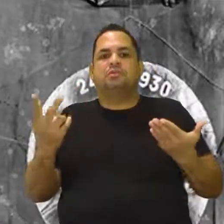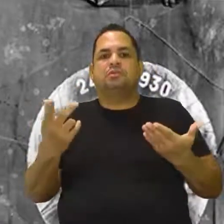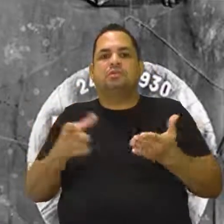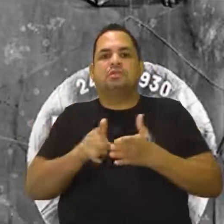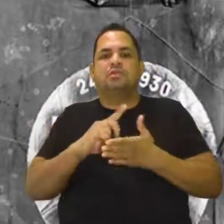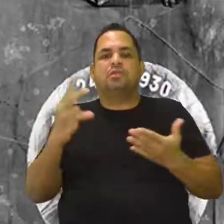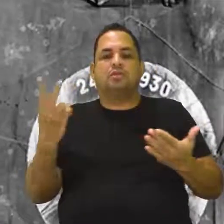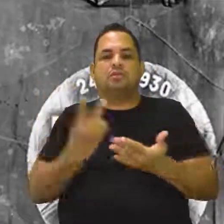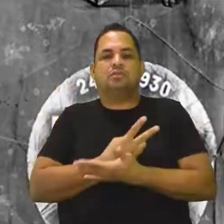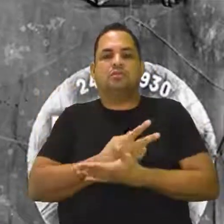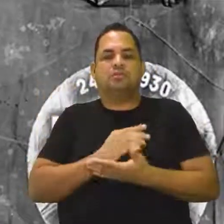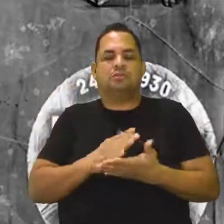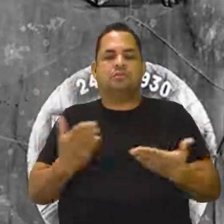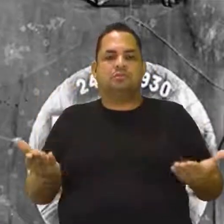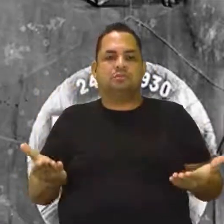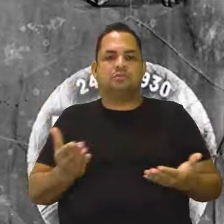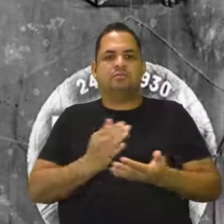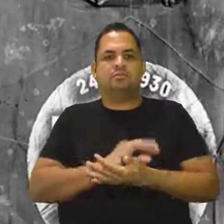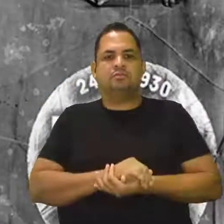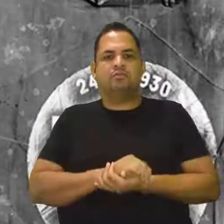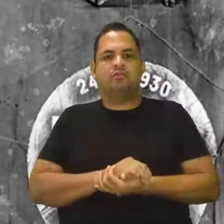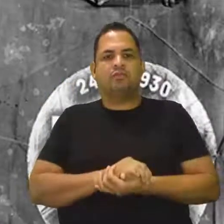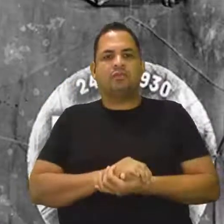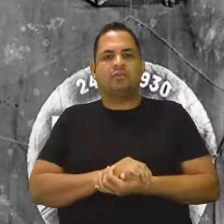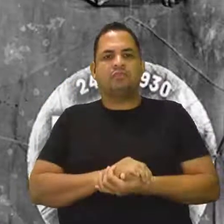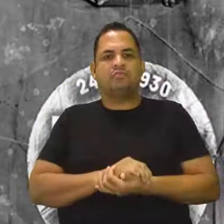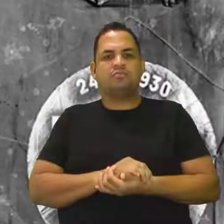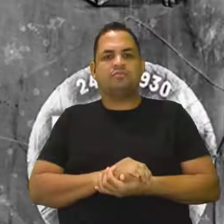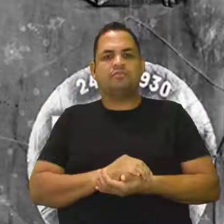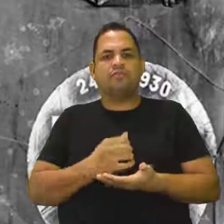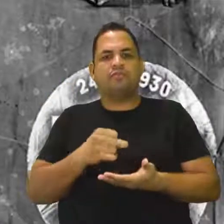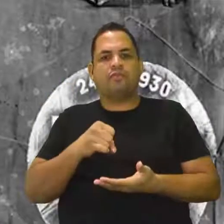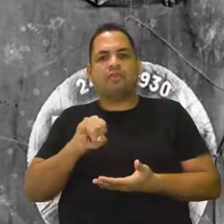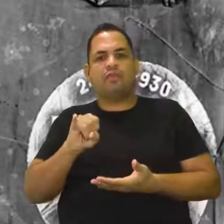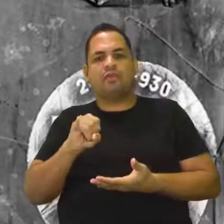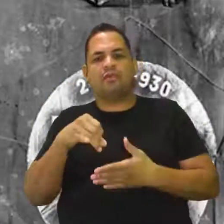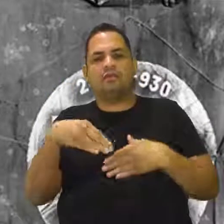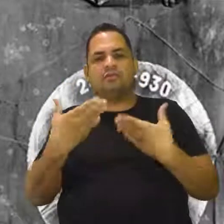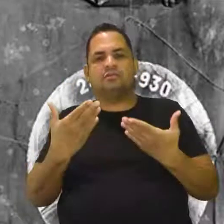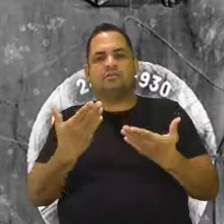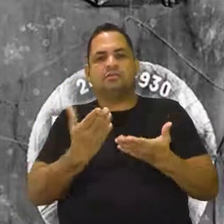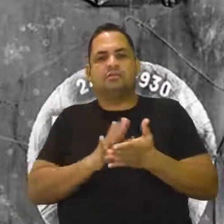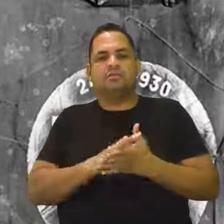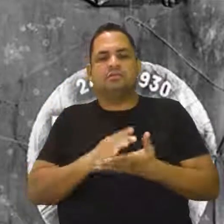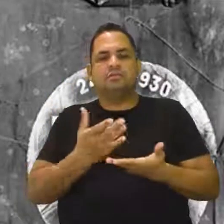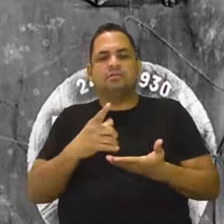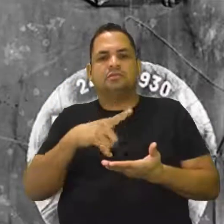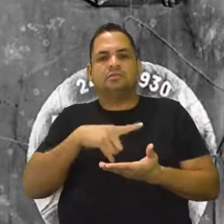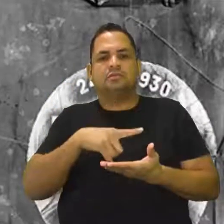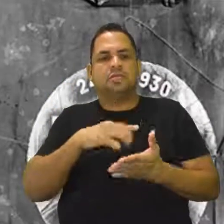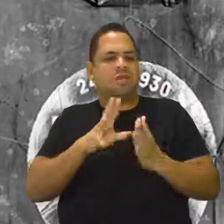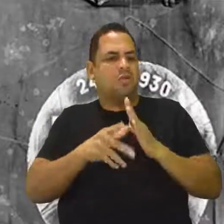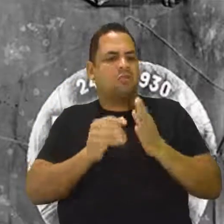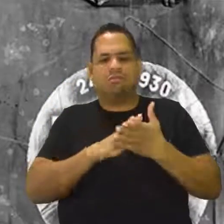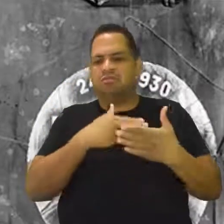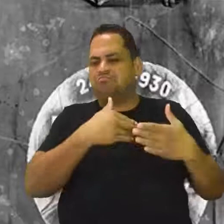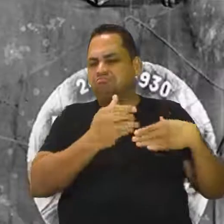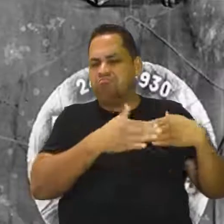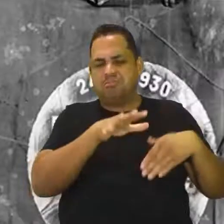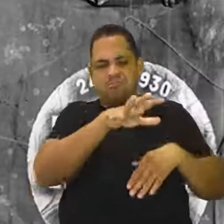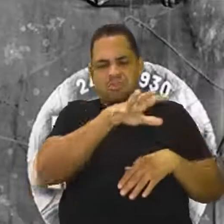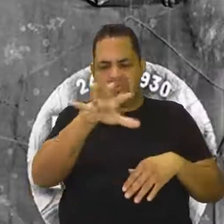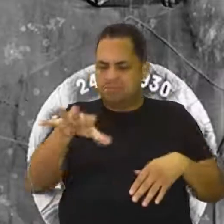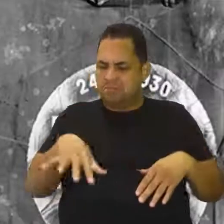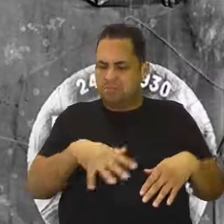assim, houve fraude na eleição. Se houve fraude na eleição, e naquele momento havia fraude para todo quanto é canto